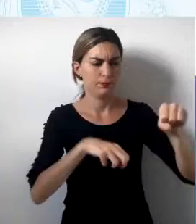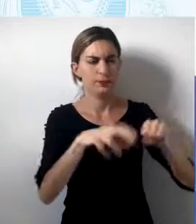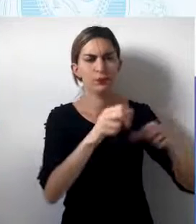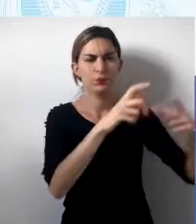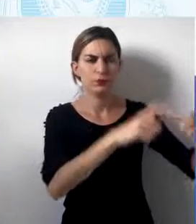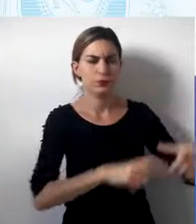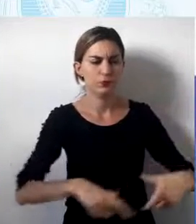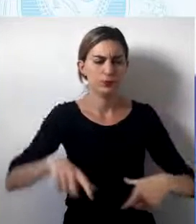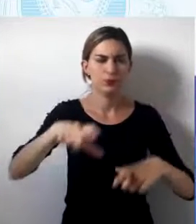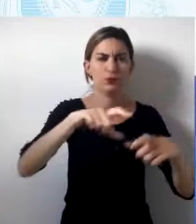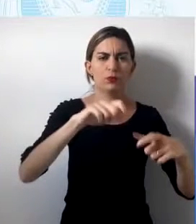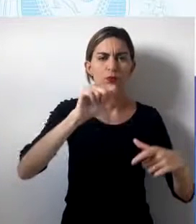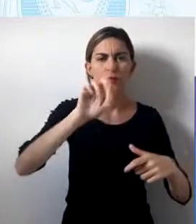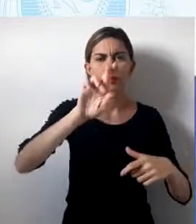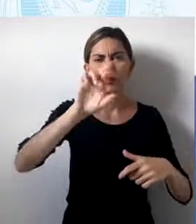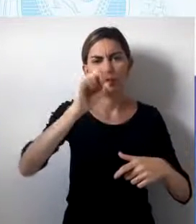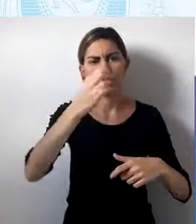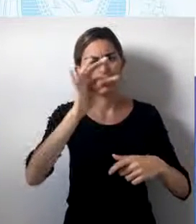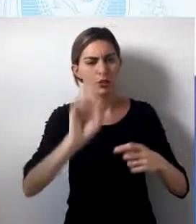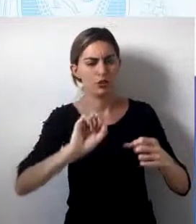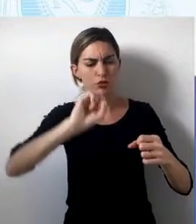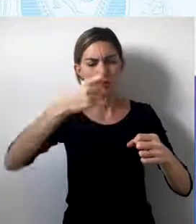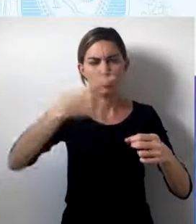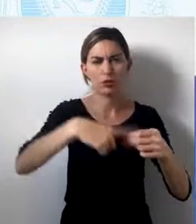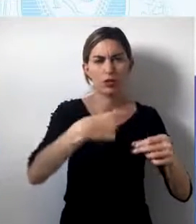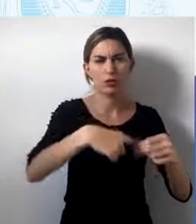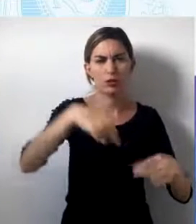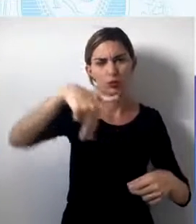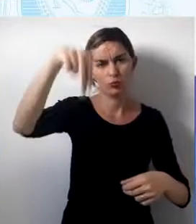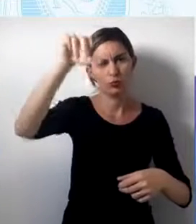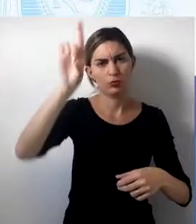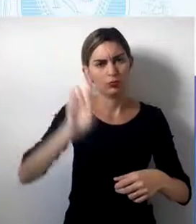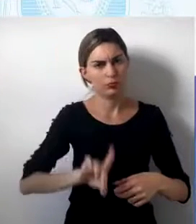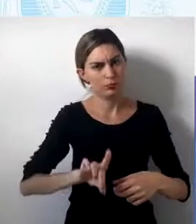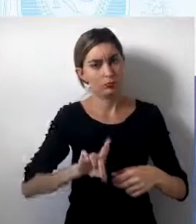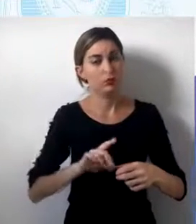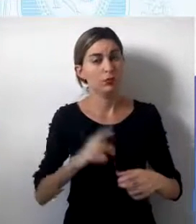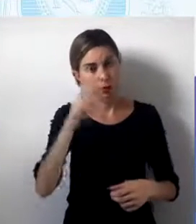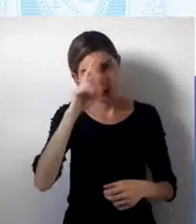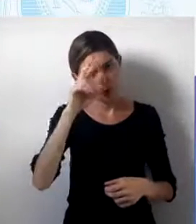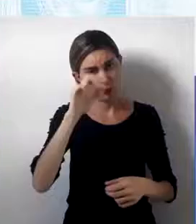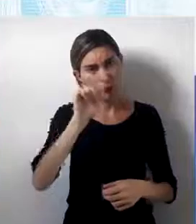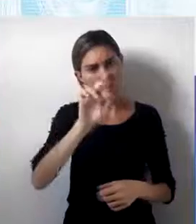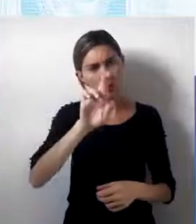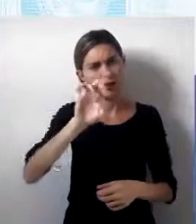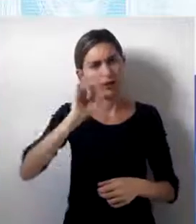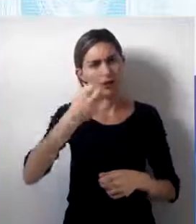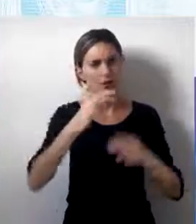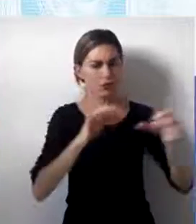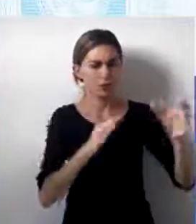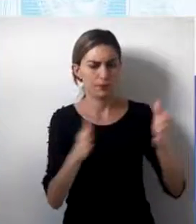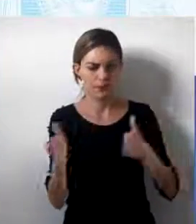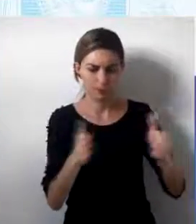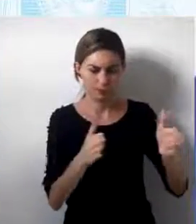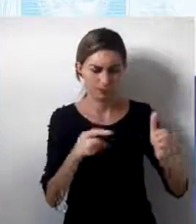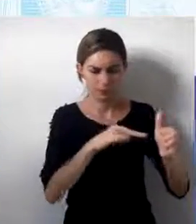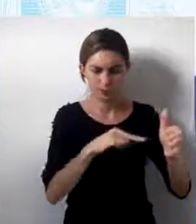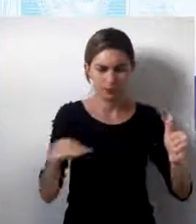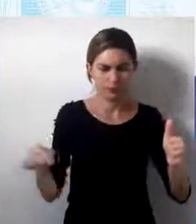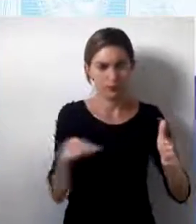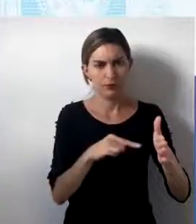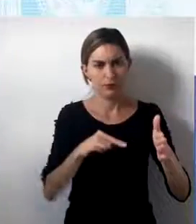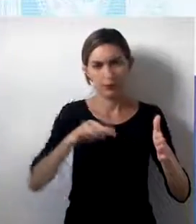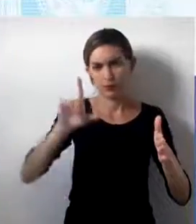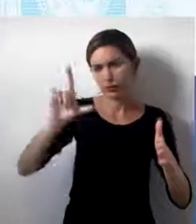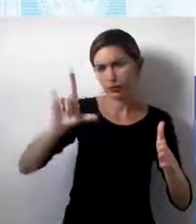de sub-regiões como o Agreste e o Sertão do Nordeste. Só lembrando que o Agreste é uma zona de transição, não